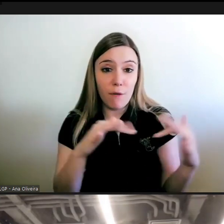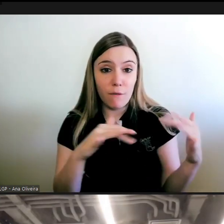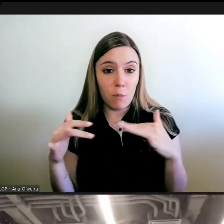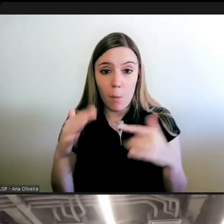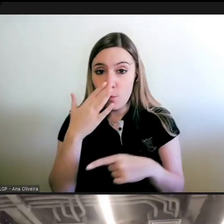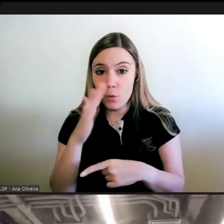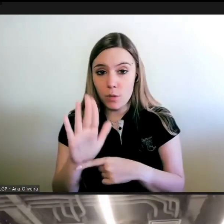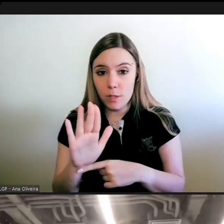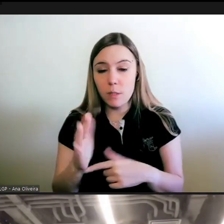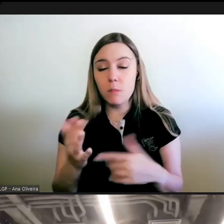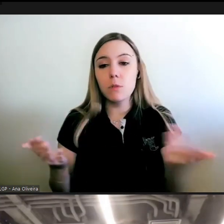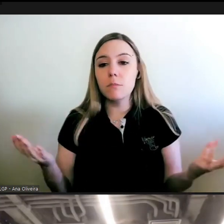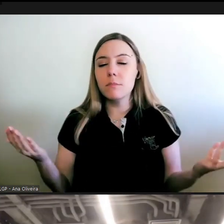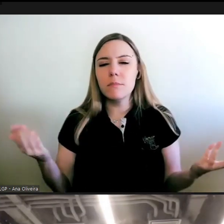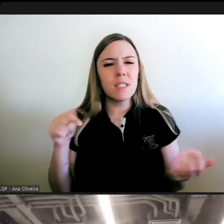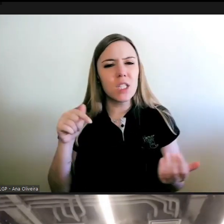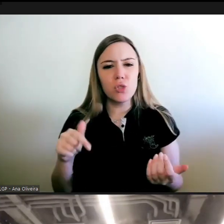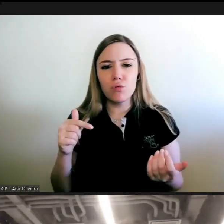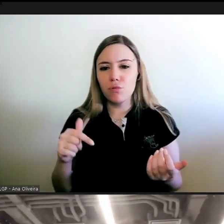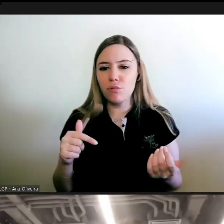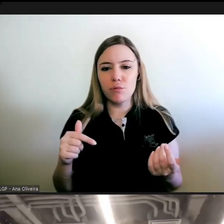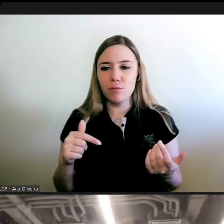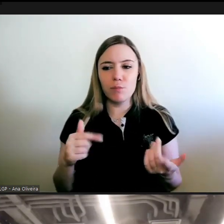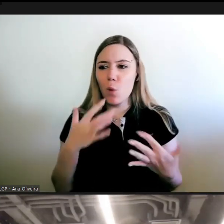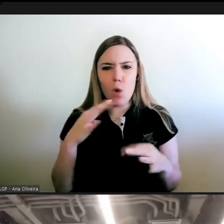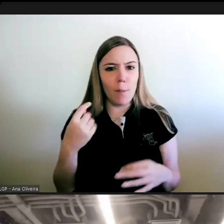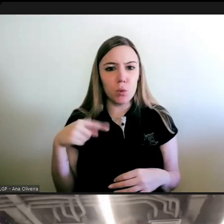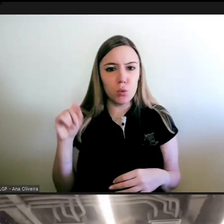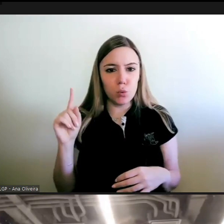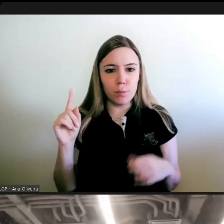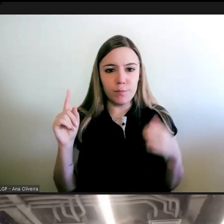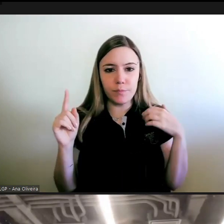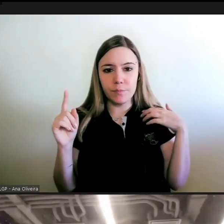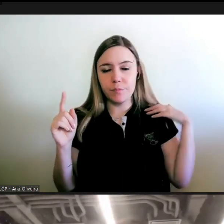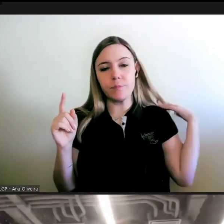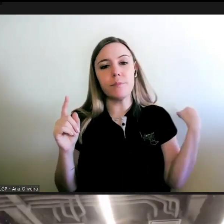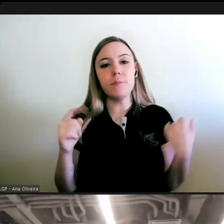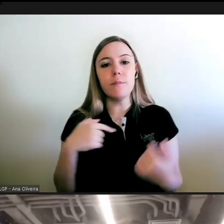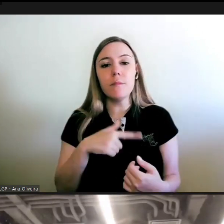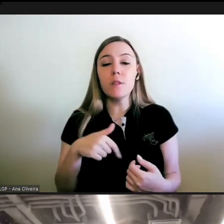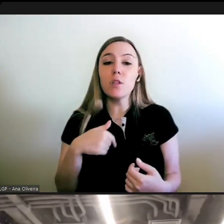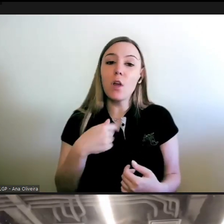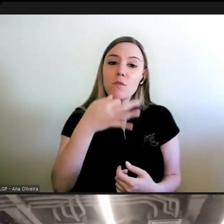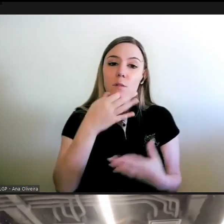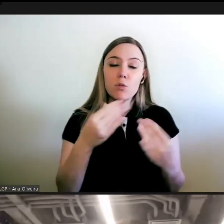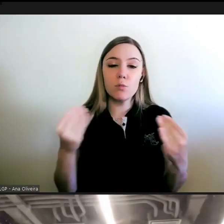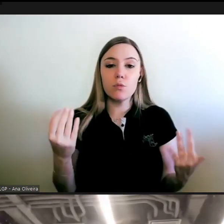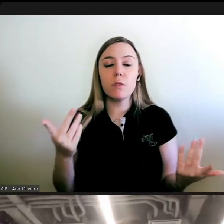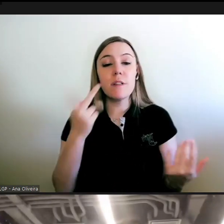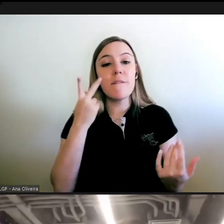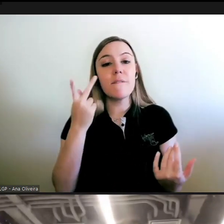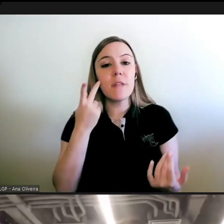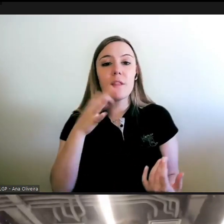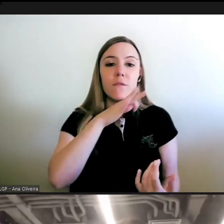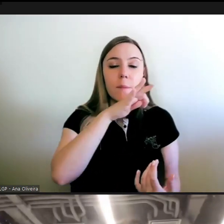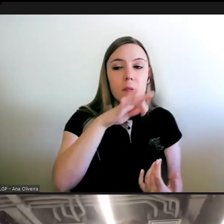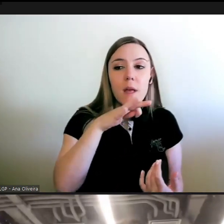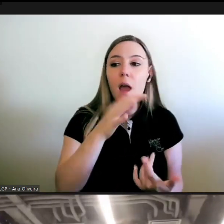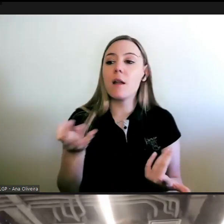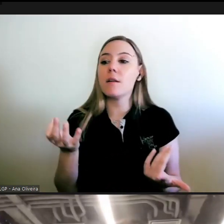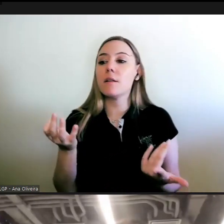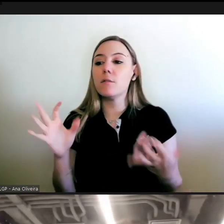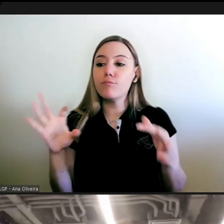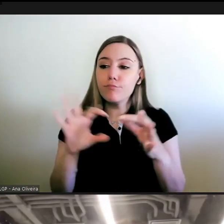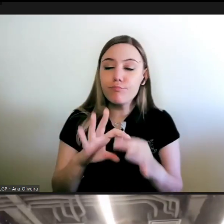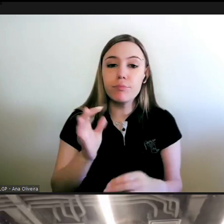este ainda não é algo que esteja naturalizado, não sei. Nós falamos muito da conciliação entre a vida familiar, profissional